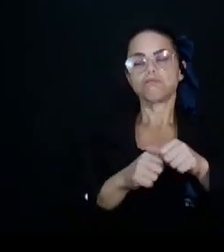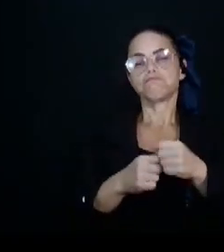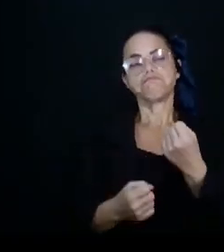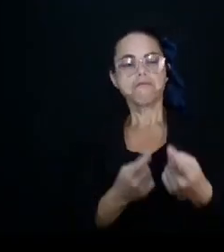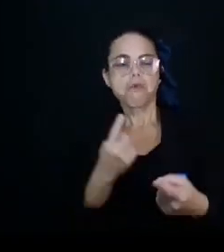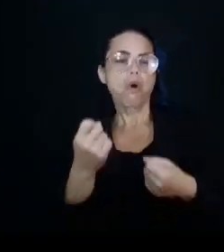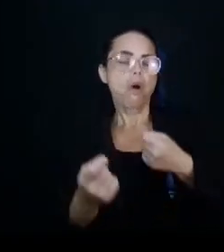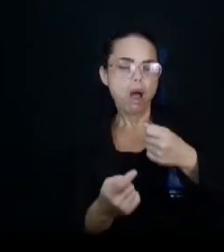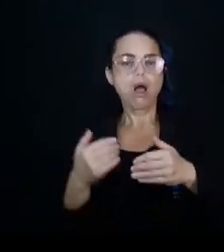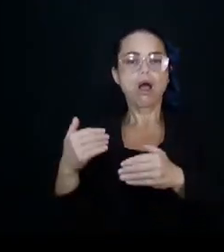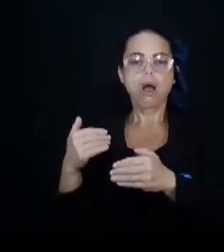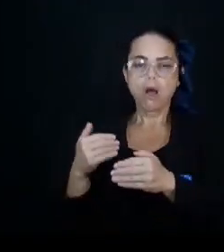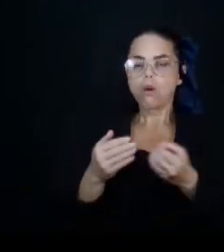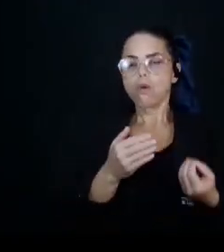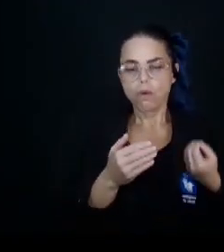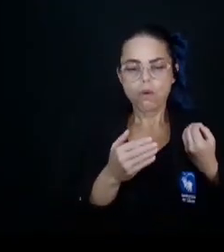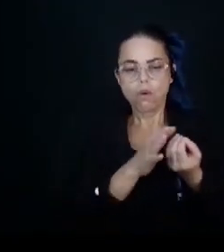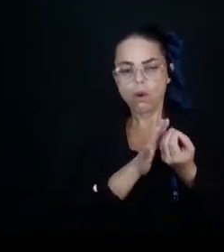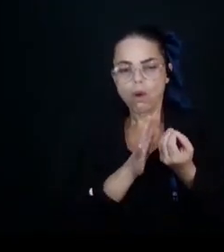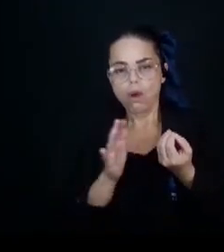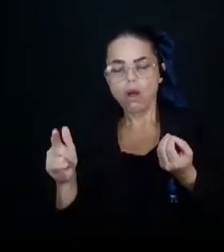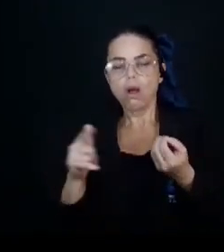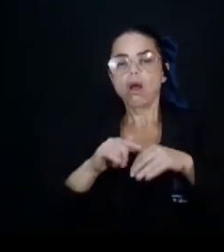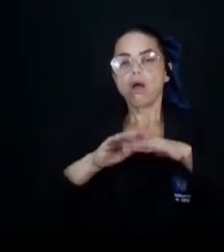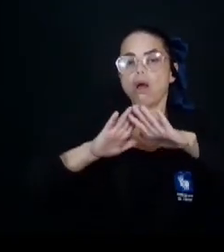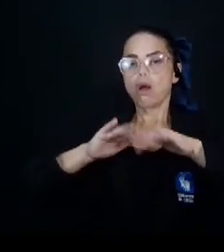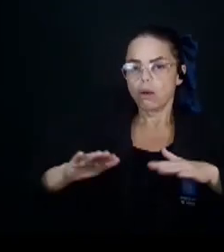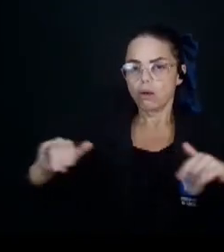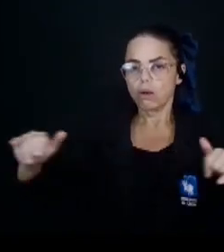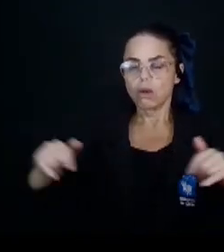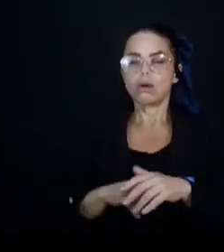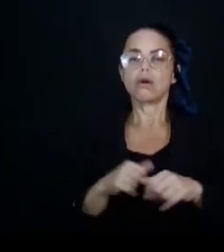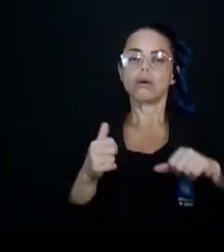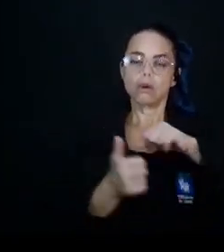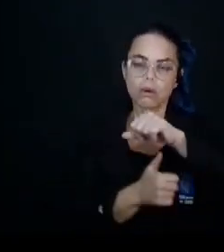vida, mesmo em crianças, teve uma mutação aleatória que